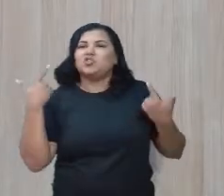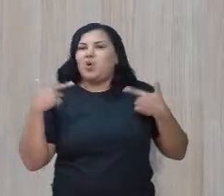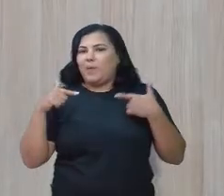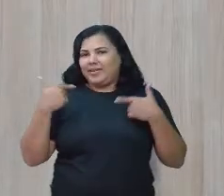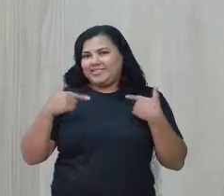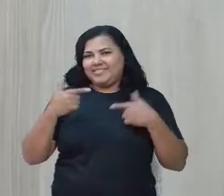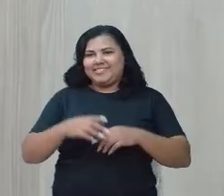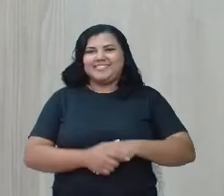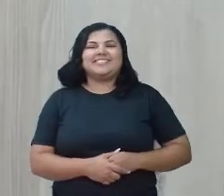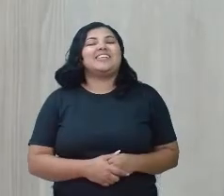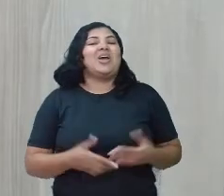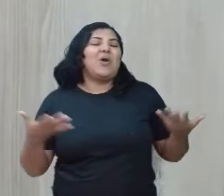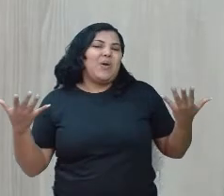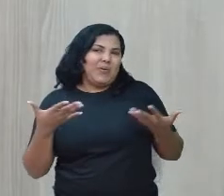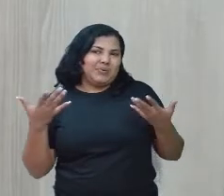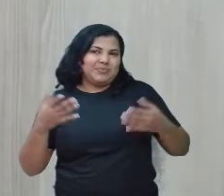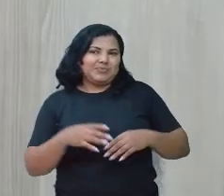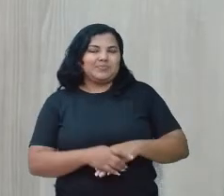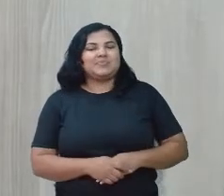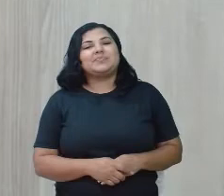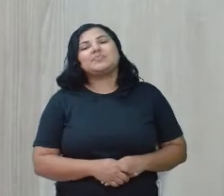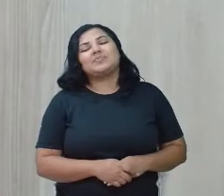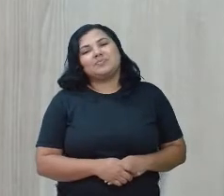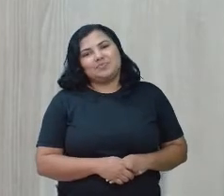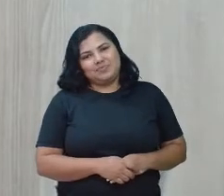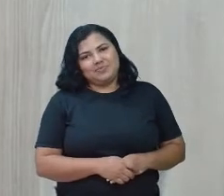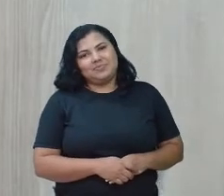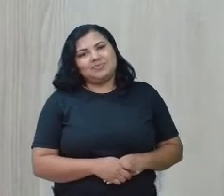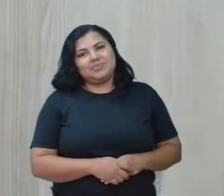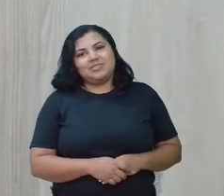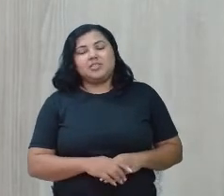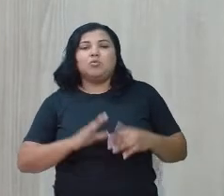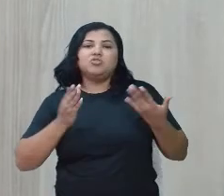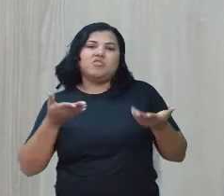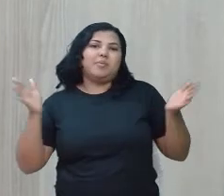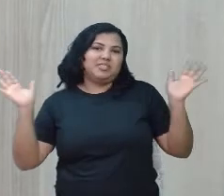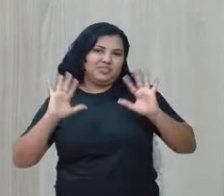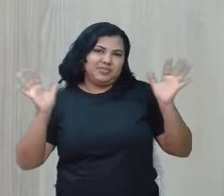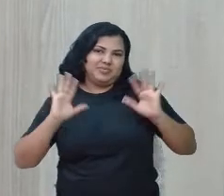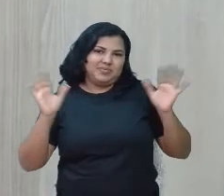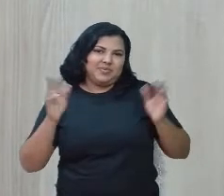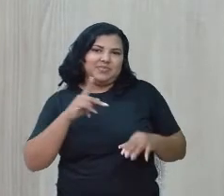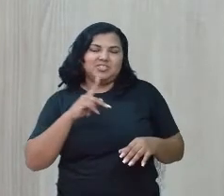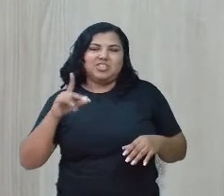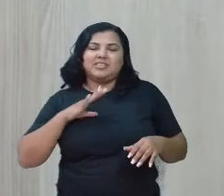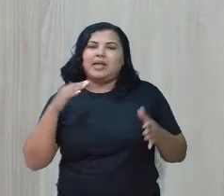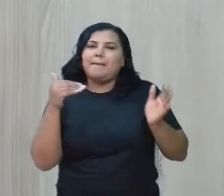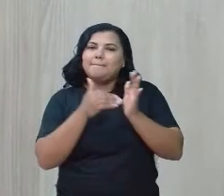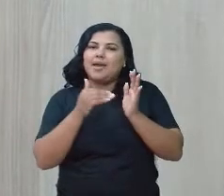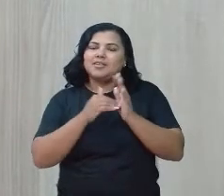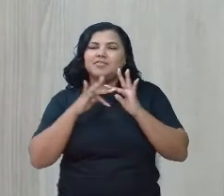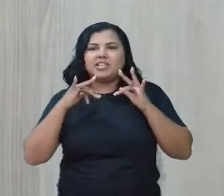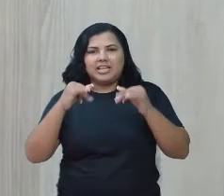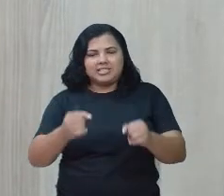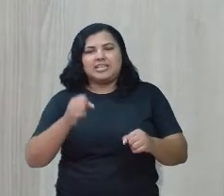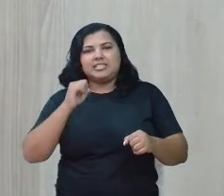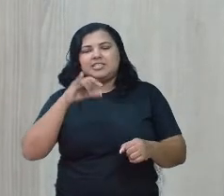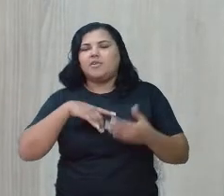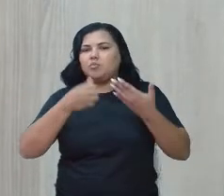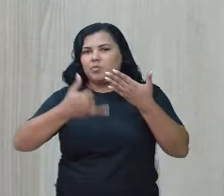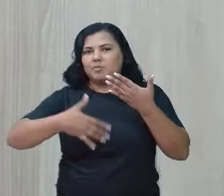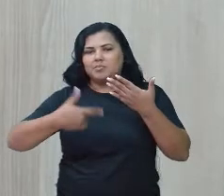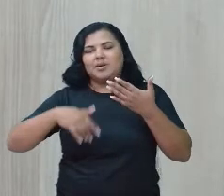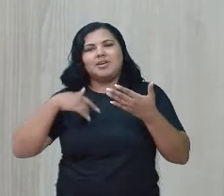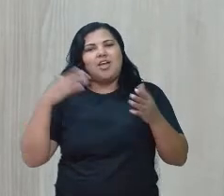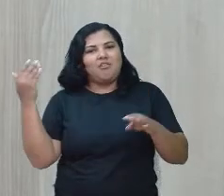tudo, né? Estão com tudo, ele está dizendo aqui. Então, desde já vou me despedindo, né, professora? Está pertinho de terminar a nossa aula. Se aparecer mais alguma